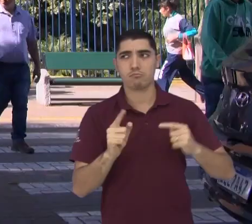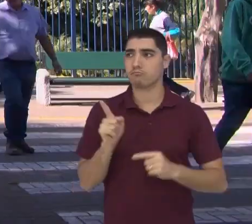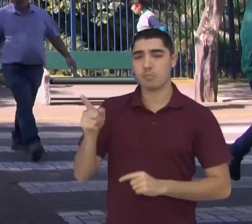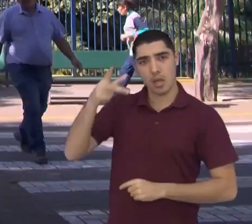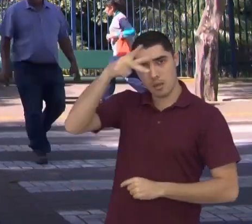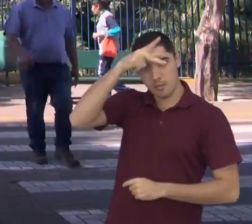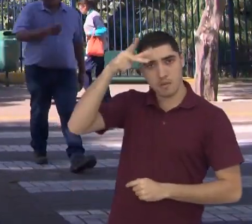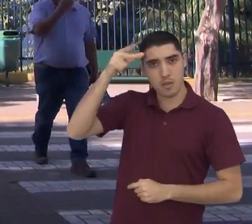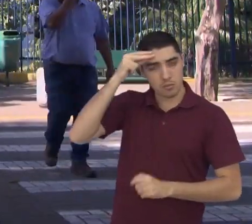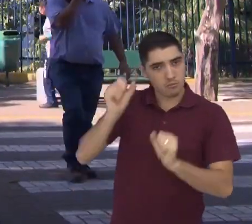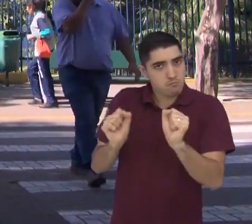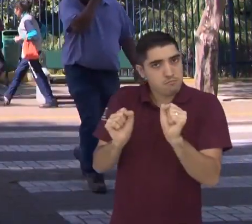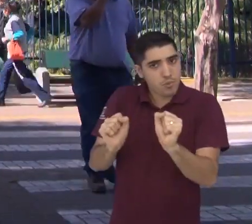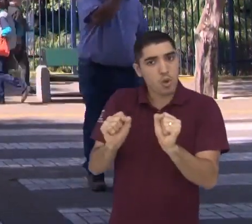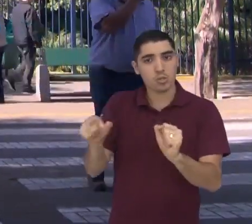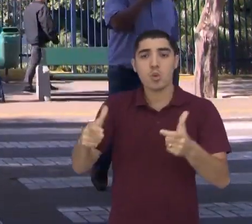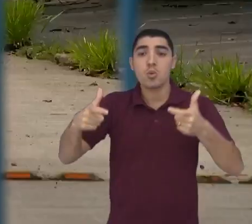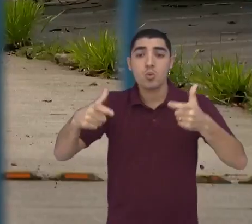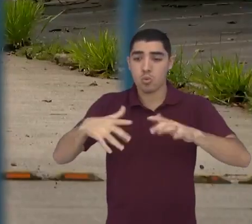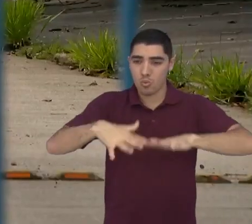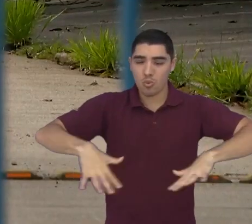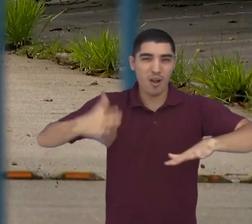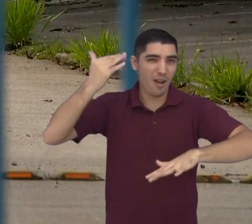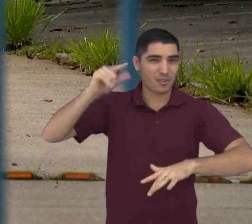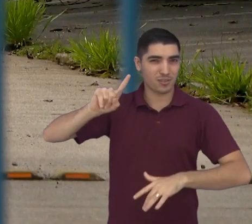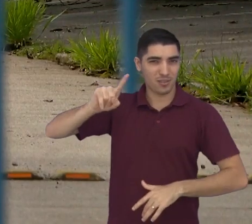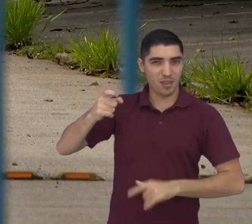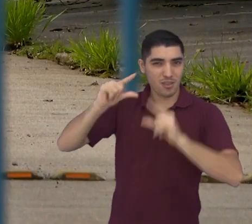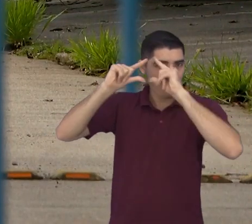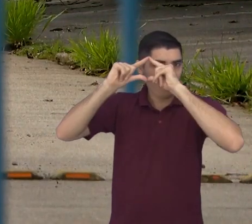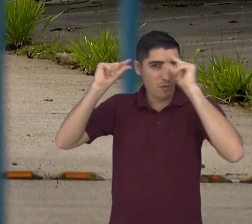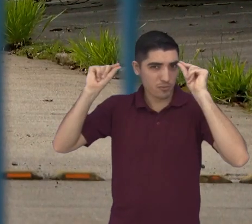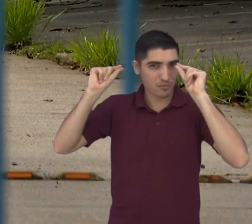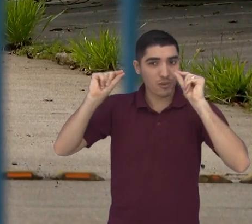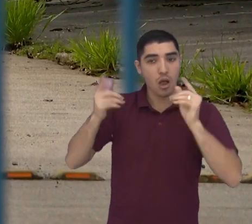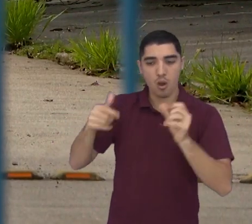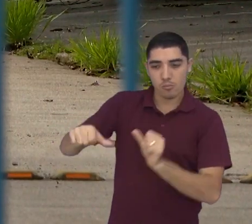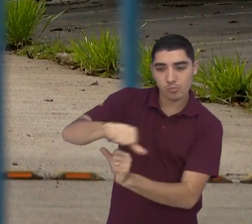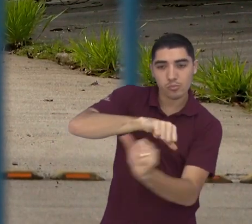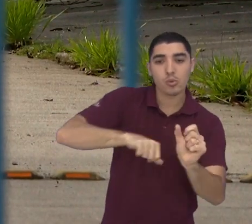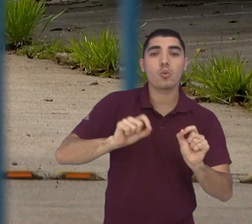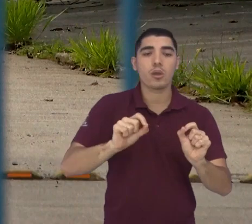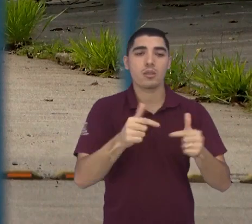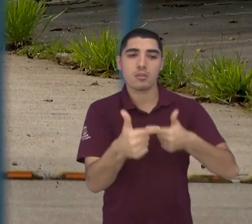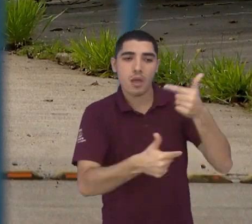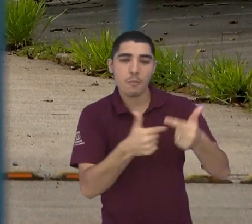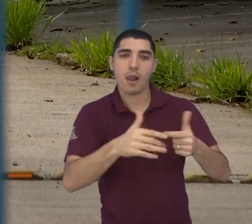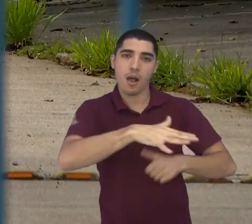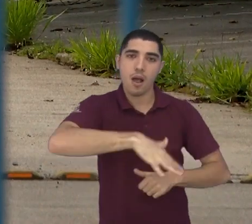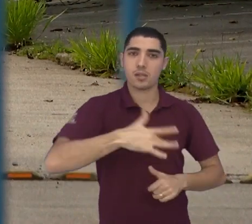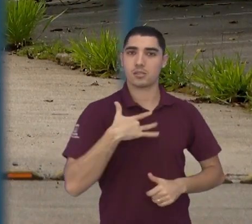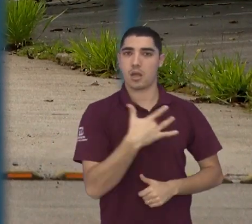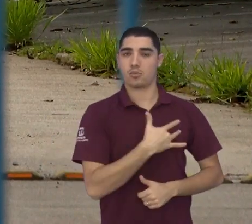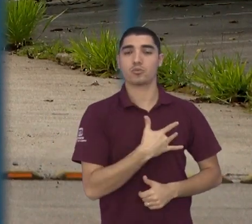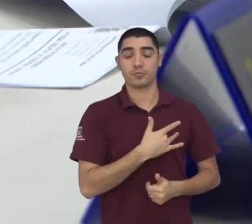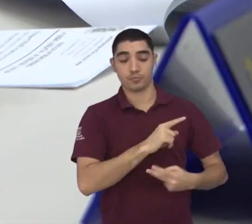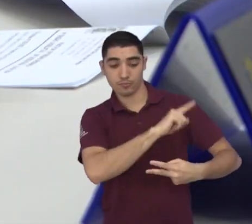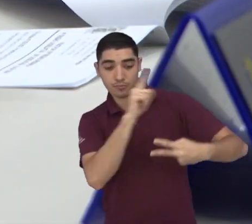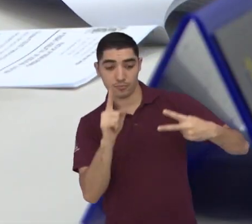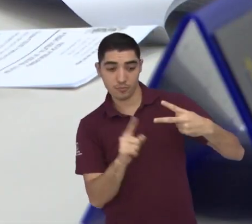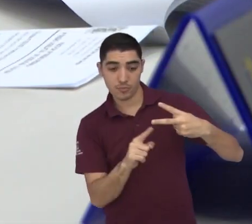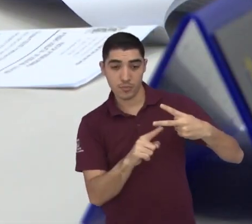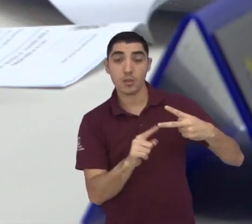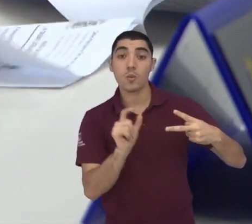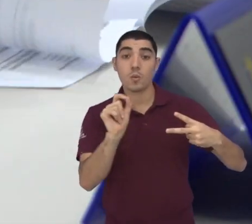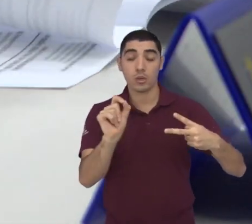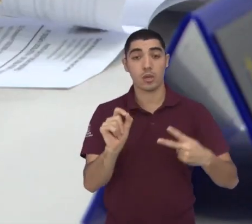proposta autoriza a Prefeitura a utilizar o espaço do antigo hospital do Provisão para oferta de serviços nas áreas da saúde. A